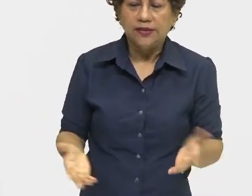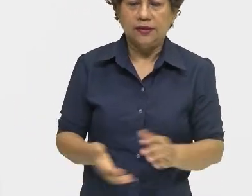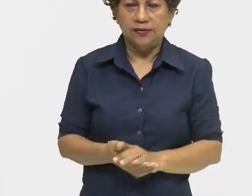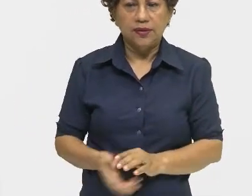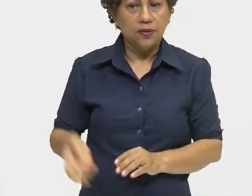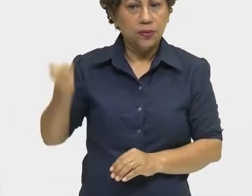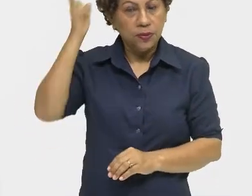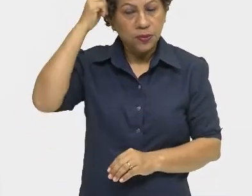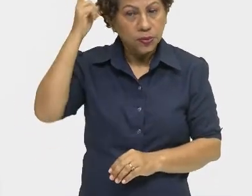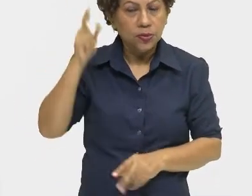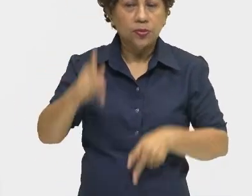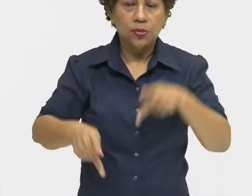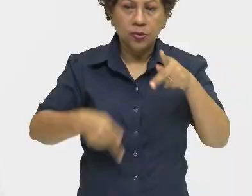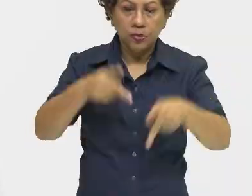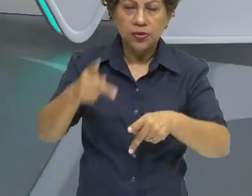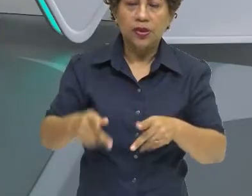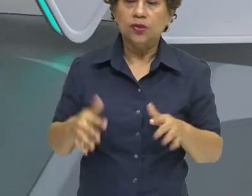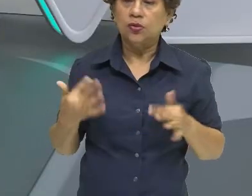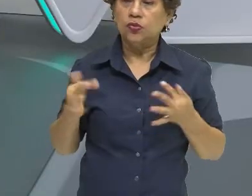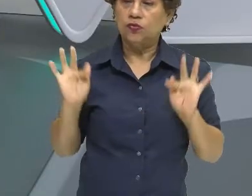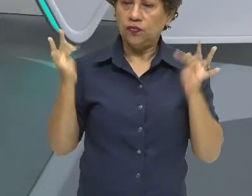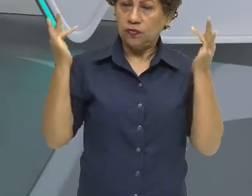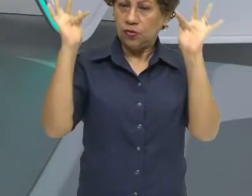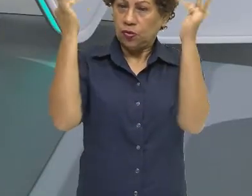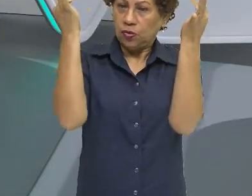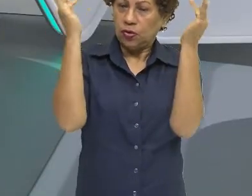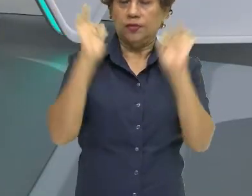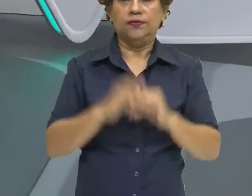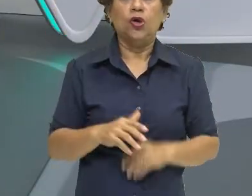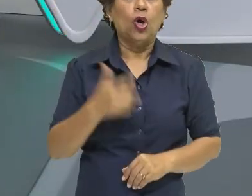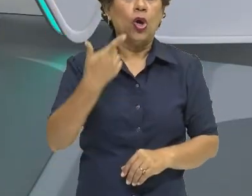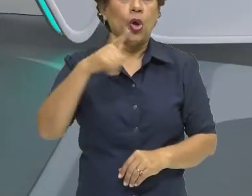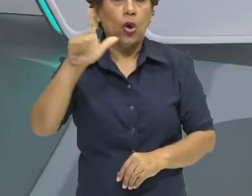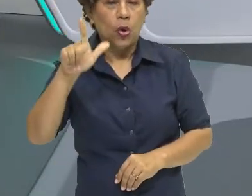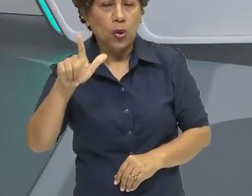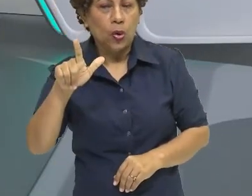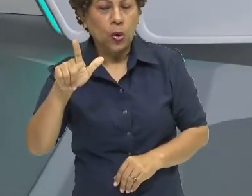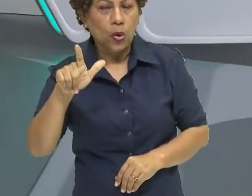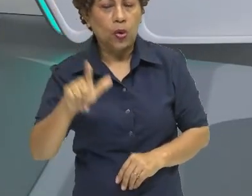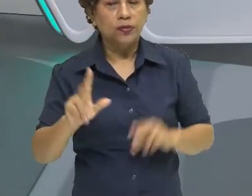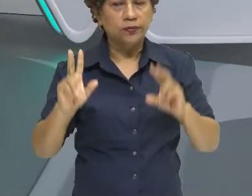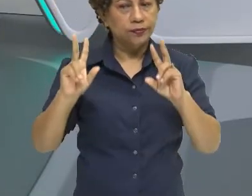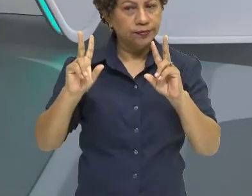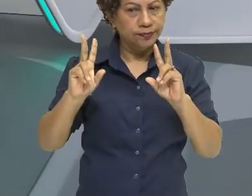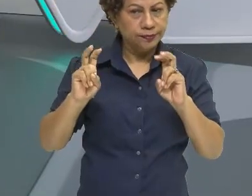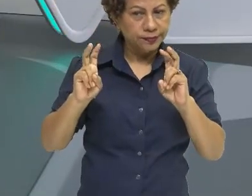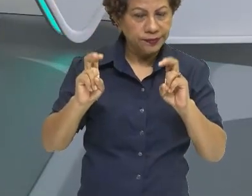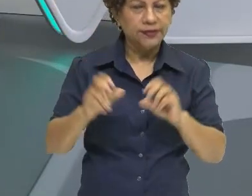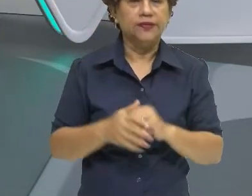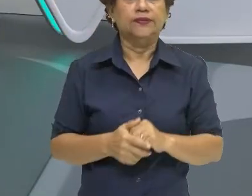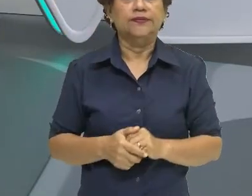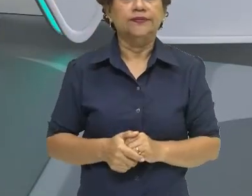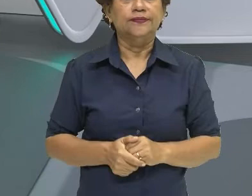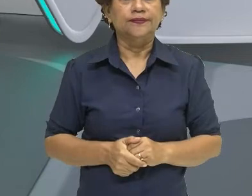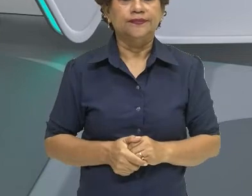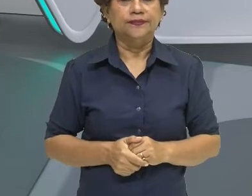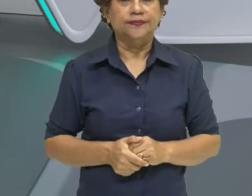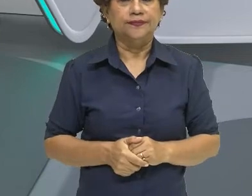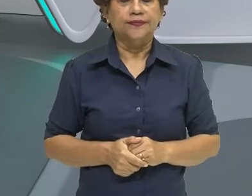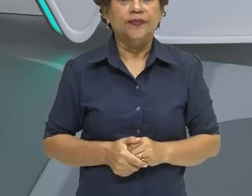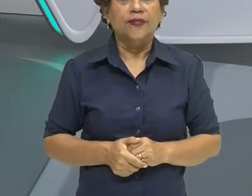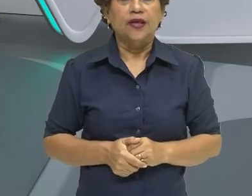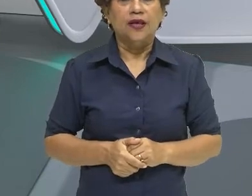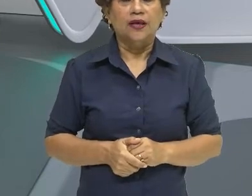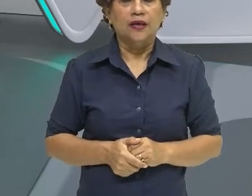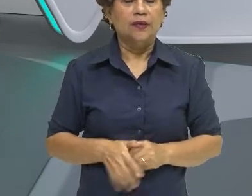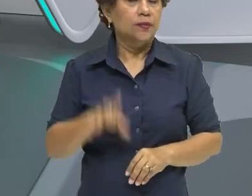cultura popular, do nosso folclore. Outro elemento, é muito presente, inclusive, que eu adoro,